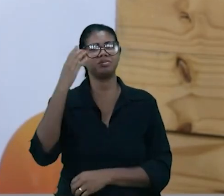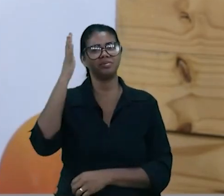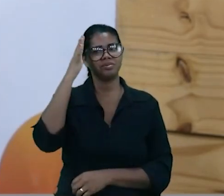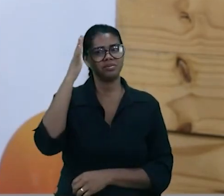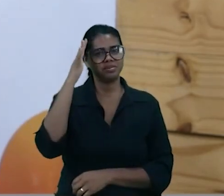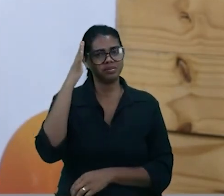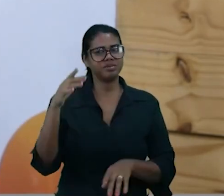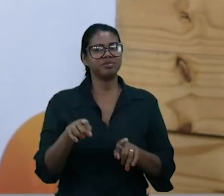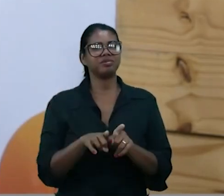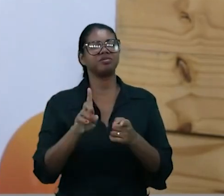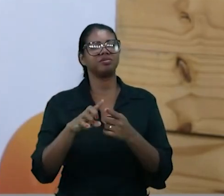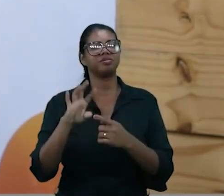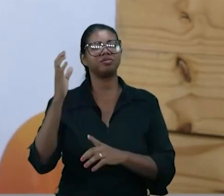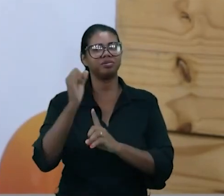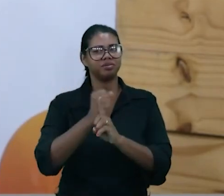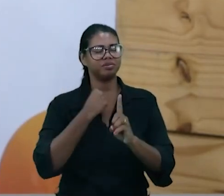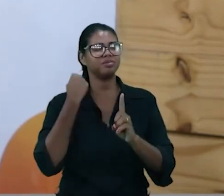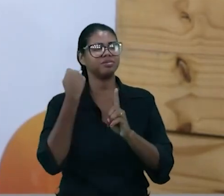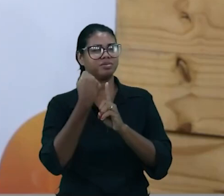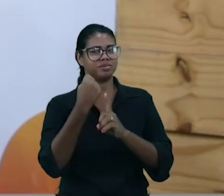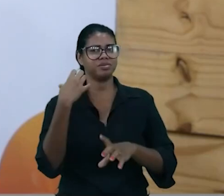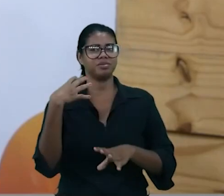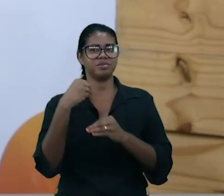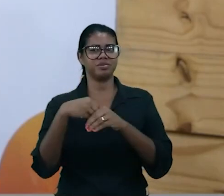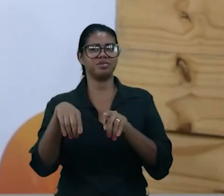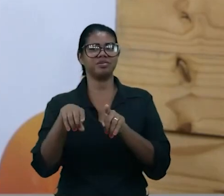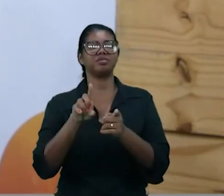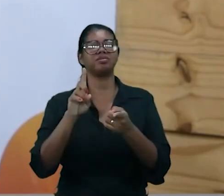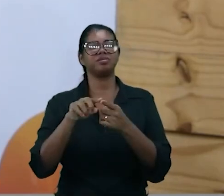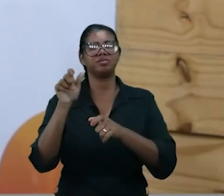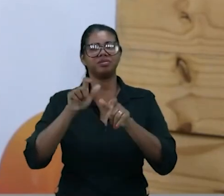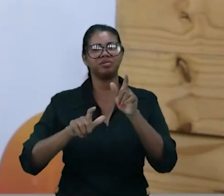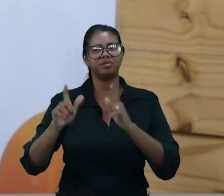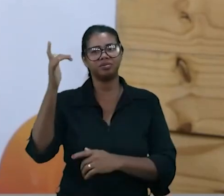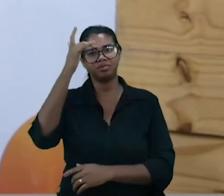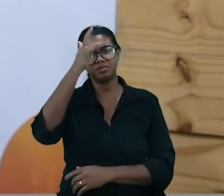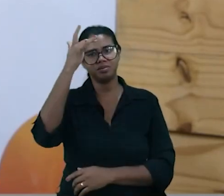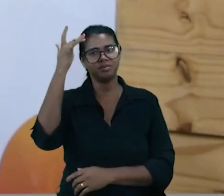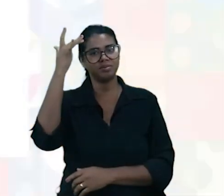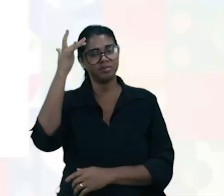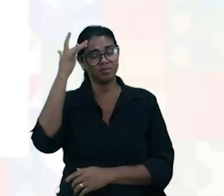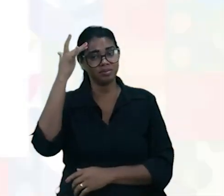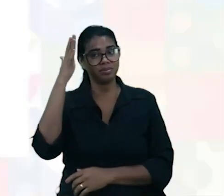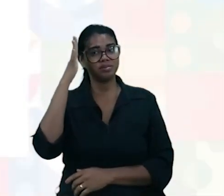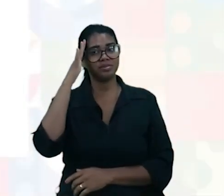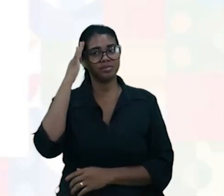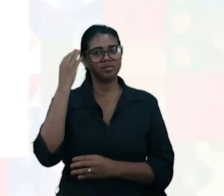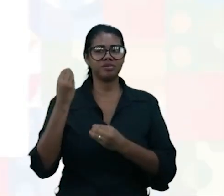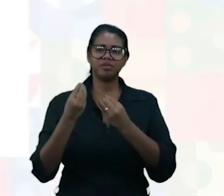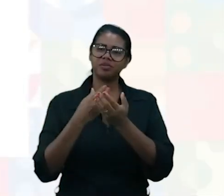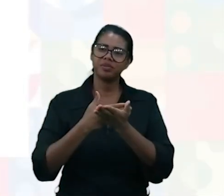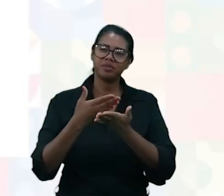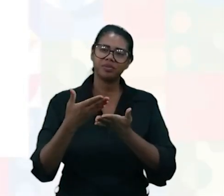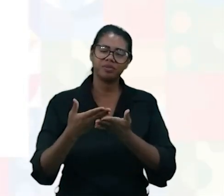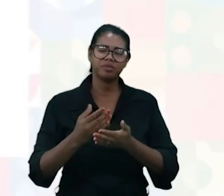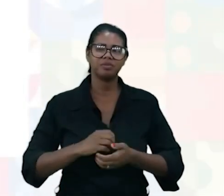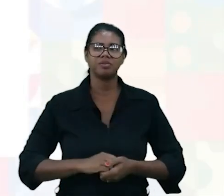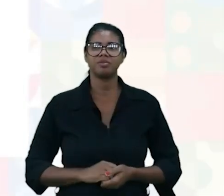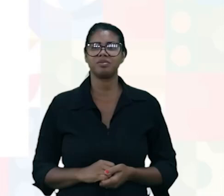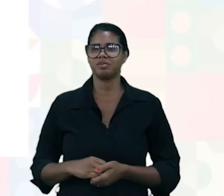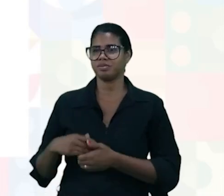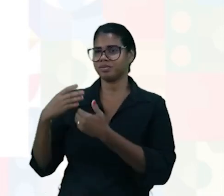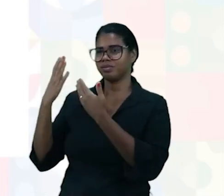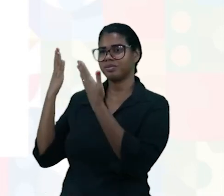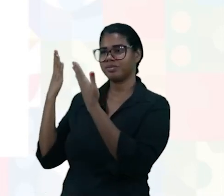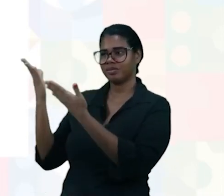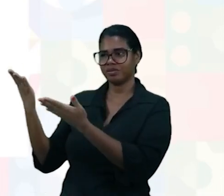numa área de ciência social aplicada, a gente está lidando com pessoas, então a gente precisa entender onde tudo começou, o que inspirou essas